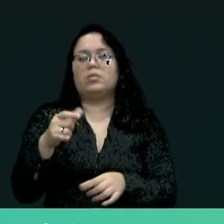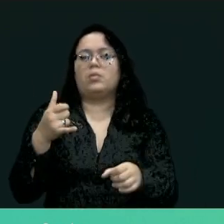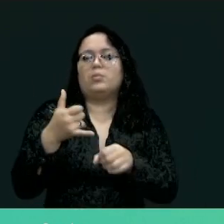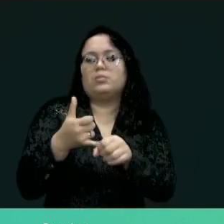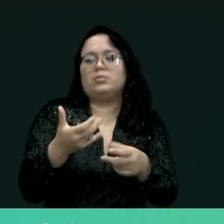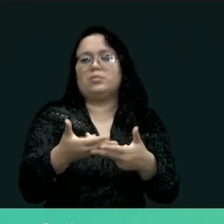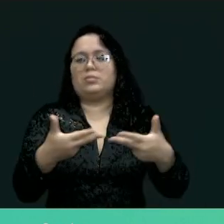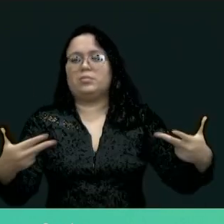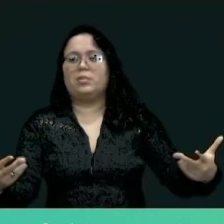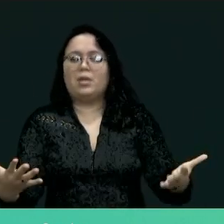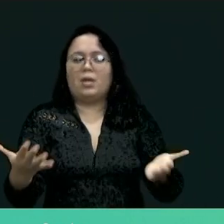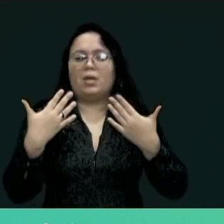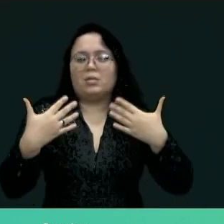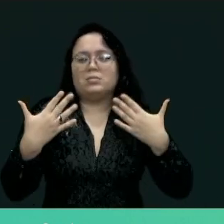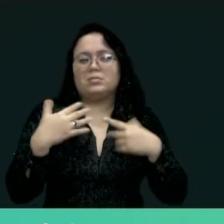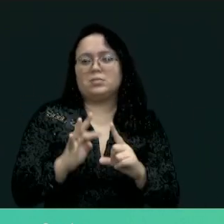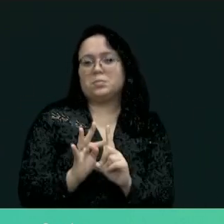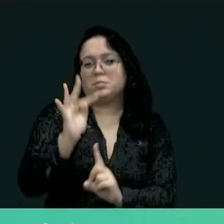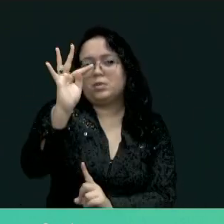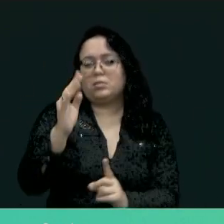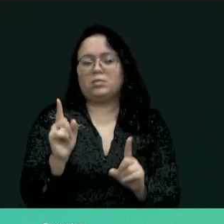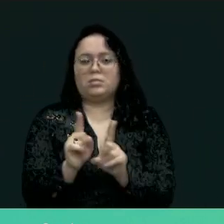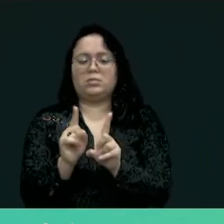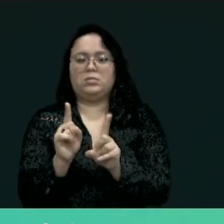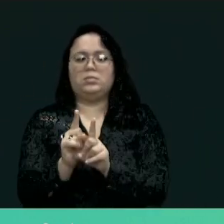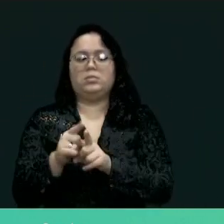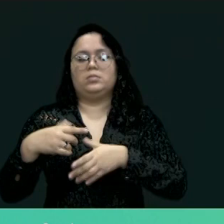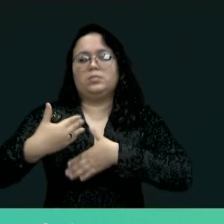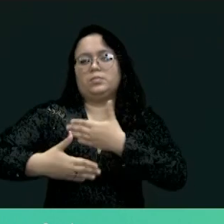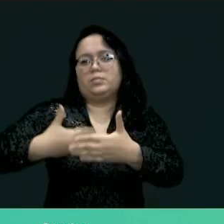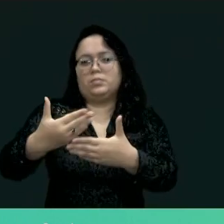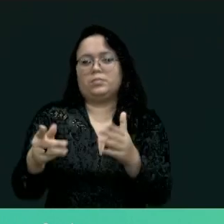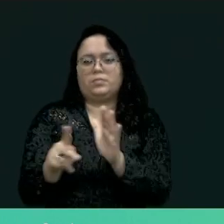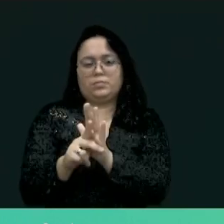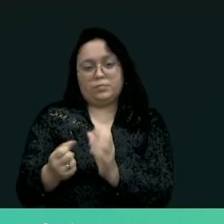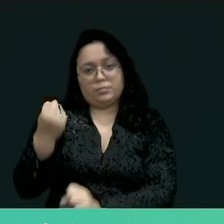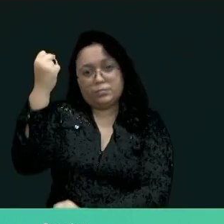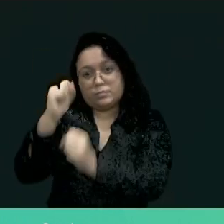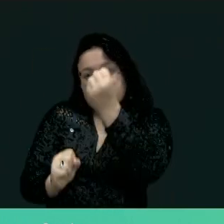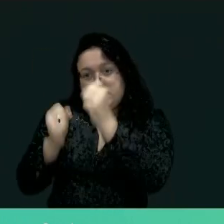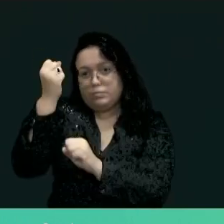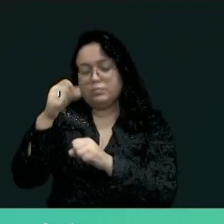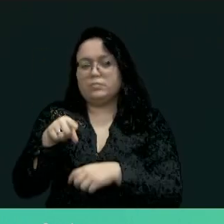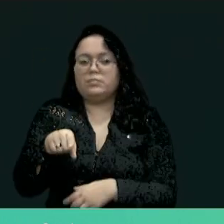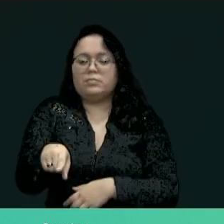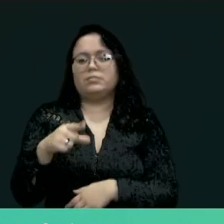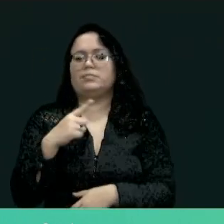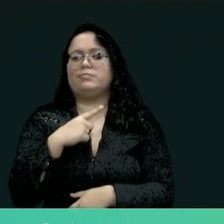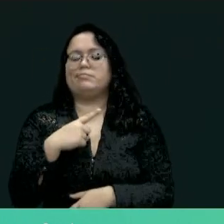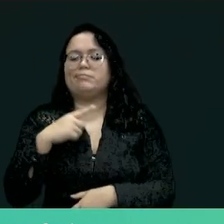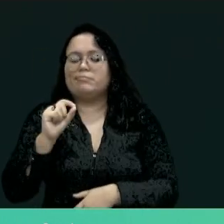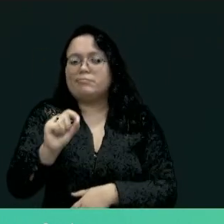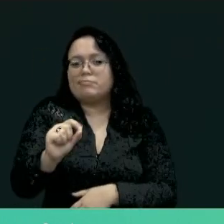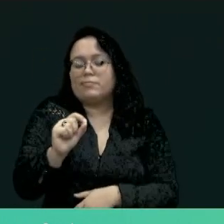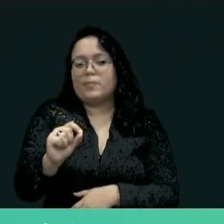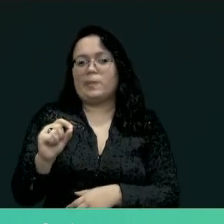combustíveis, aquecimento e processos industriais, a gente tem uma